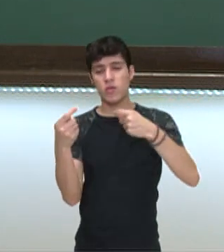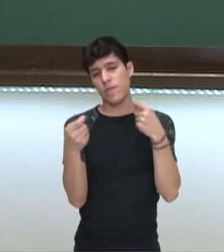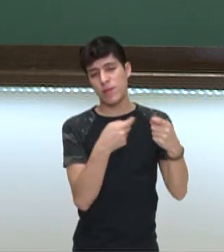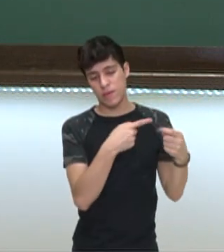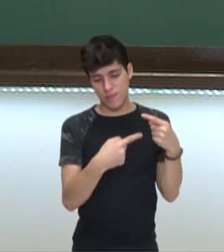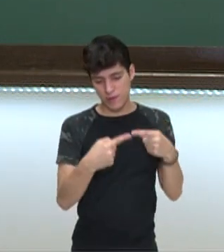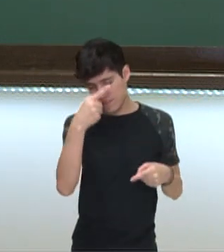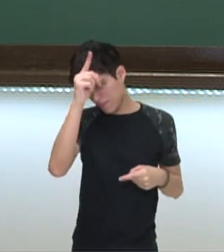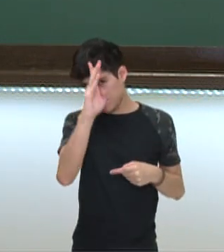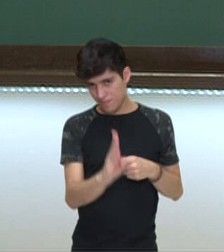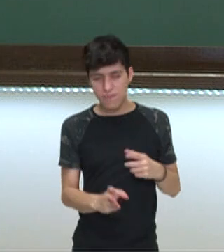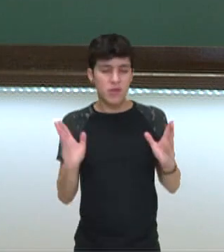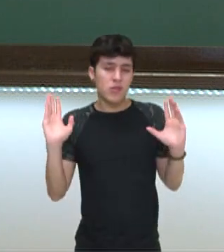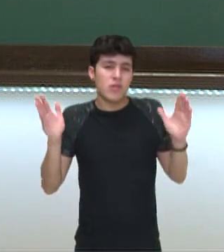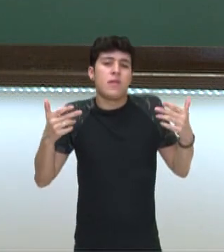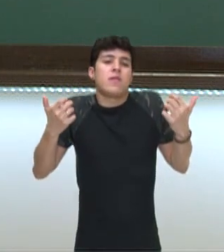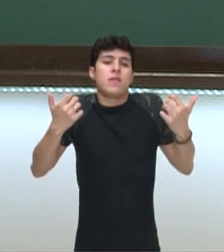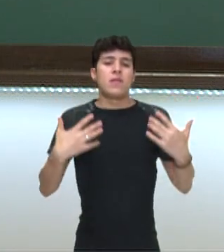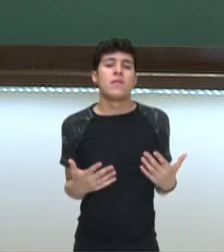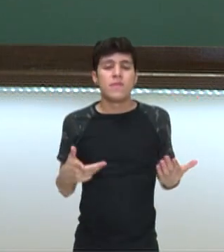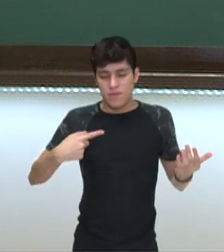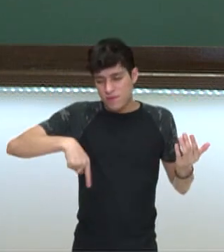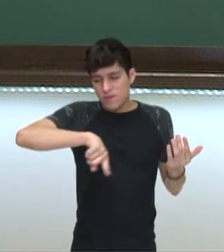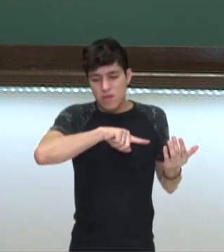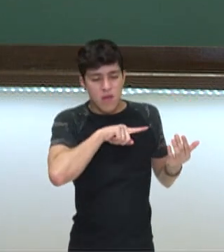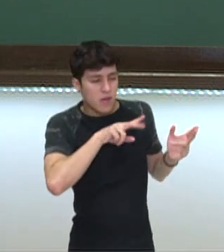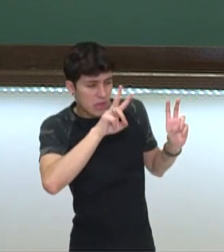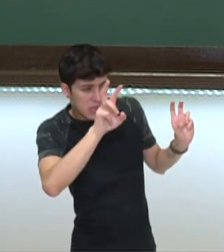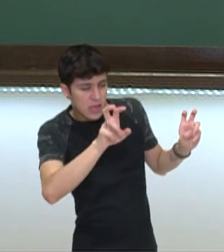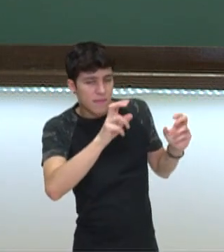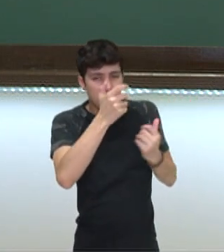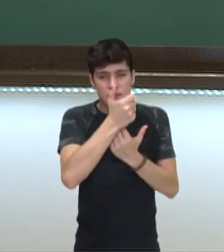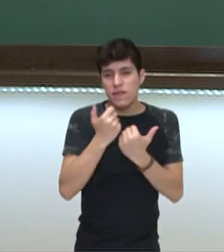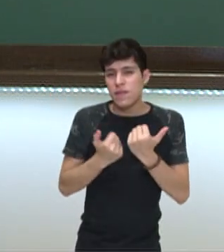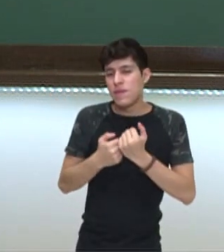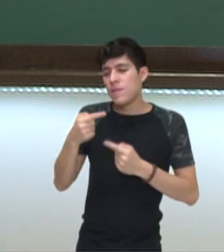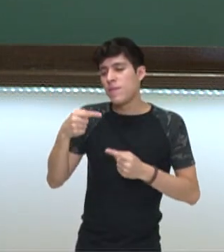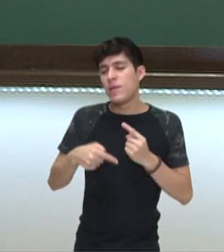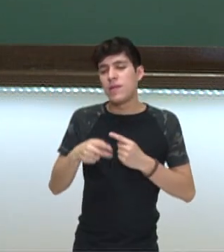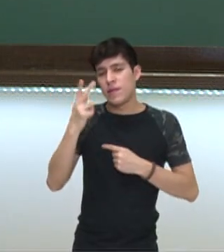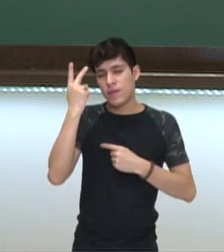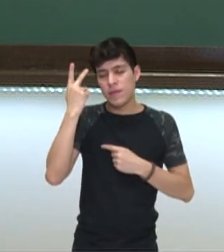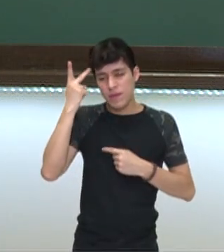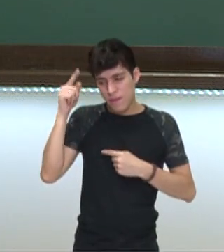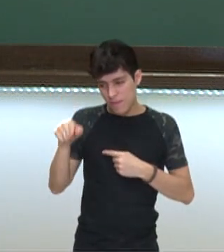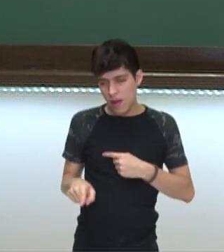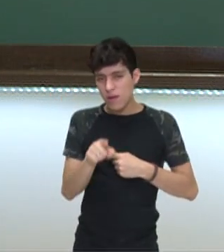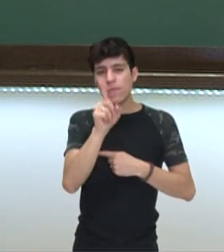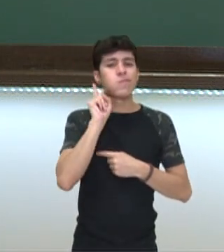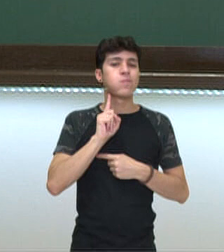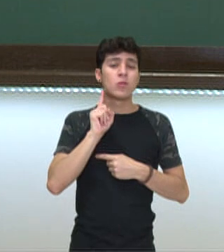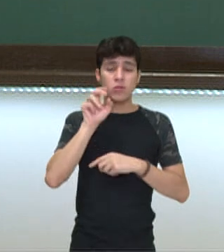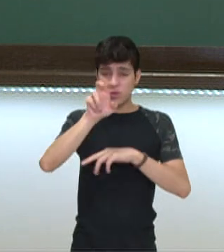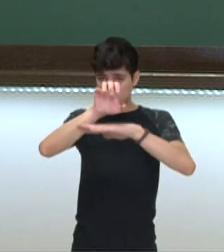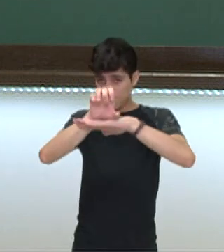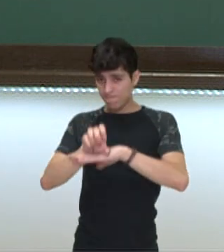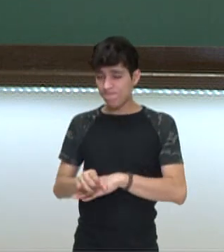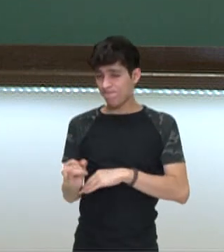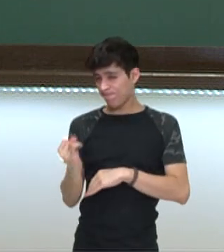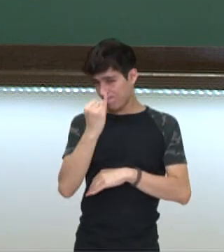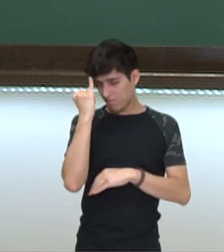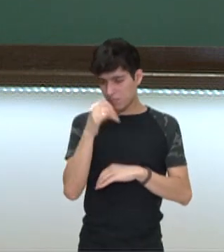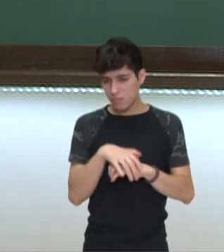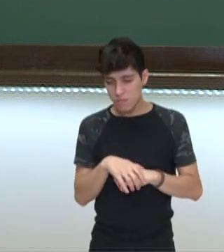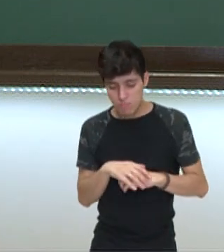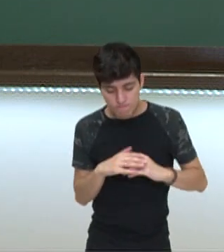brasileira luta aí como a gente já falou no revezamento política São Paulo e Minas Gerais dois estados muito importantes e